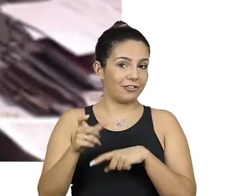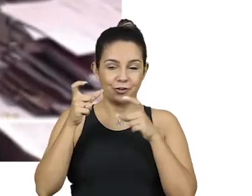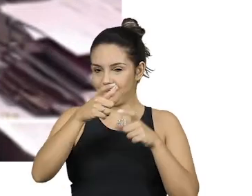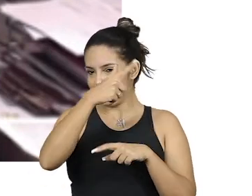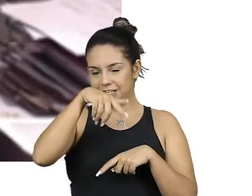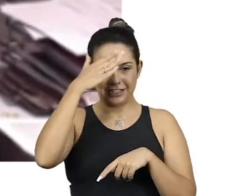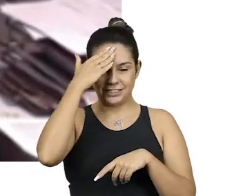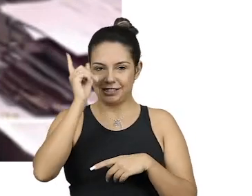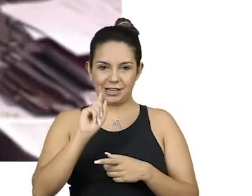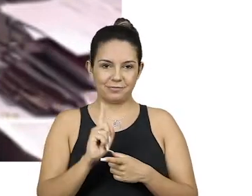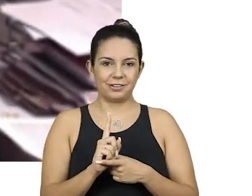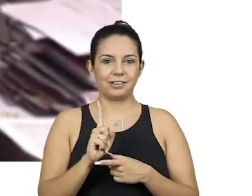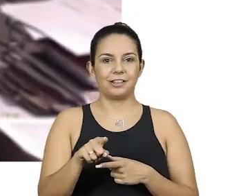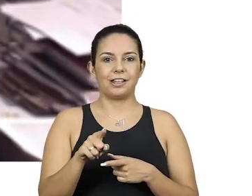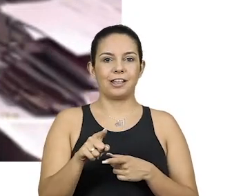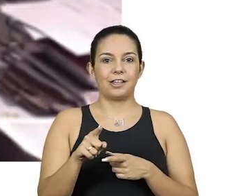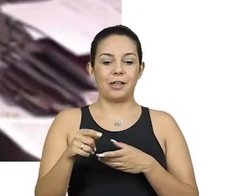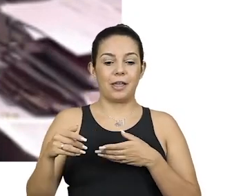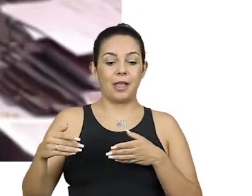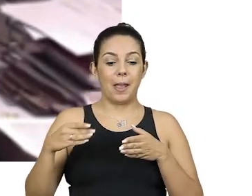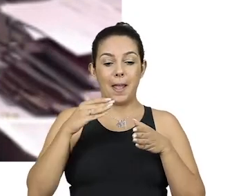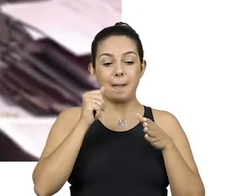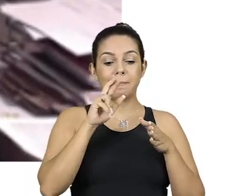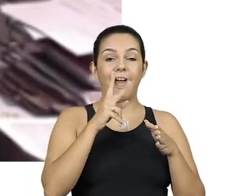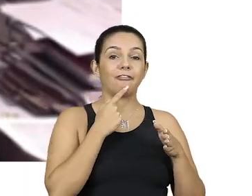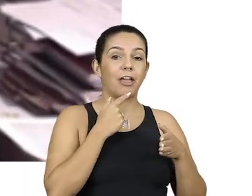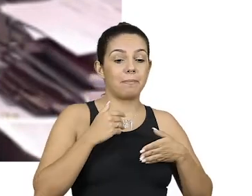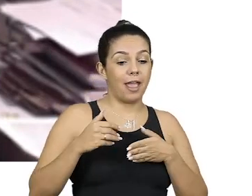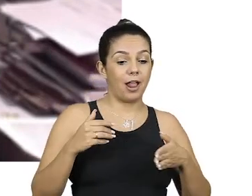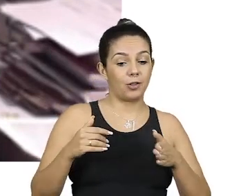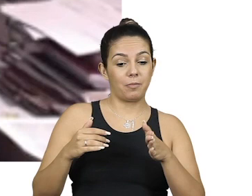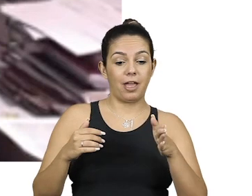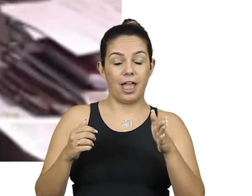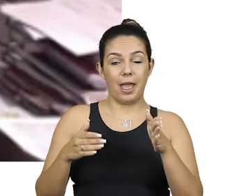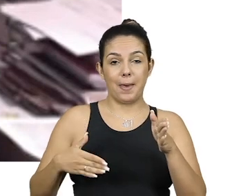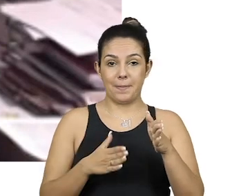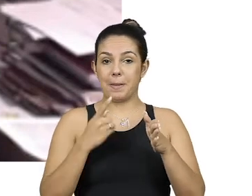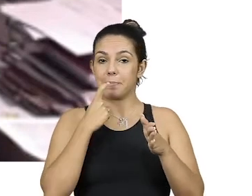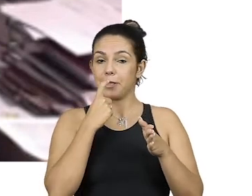ninguém sabe onde é à beira do Mar Vermelho,